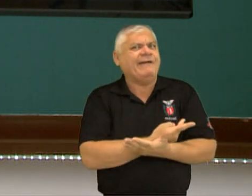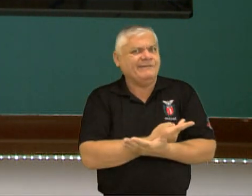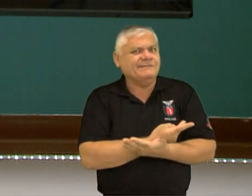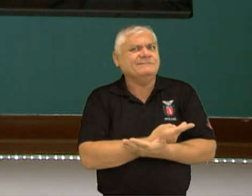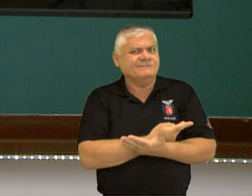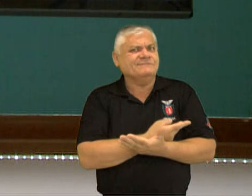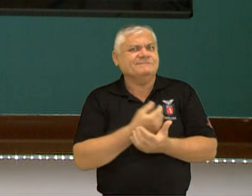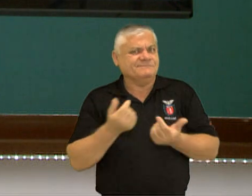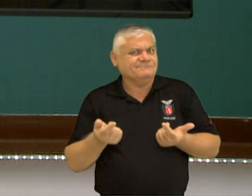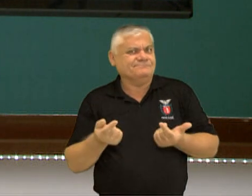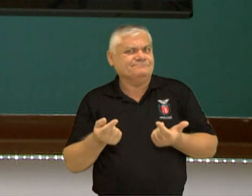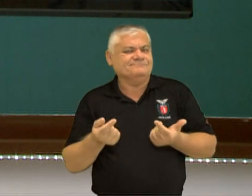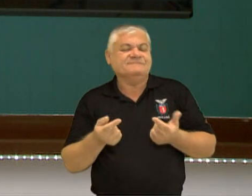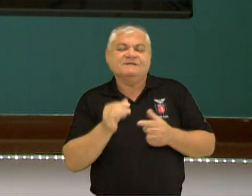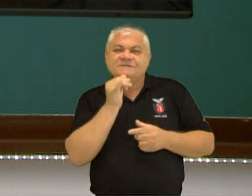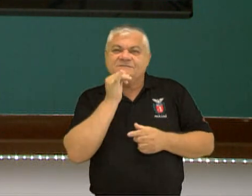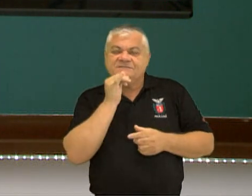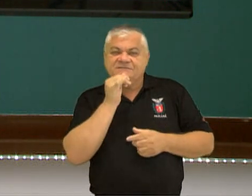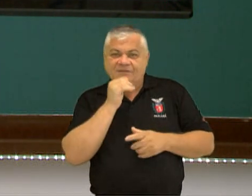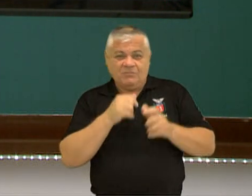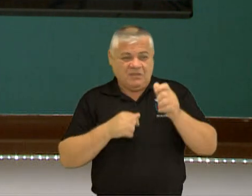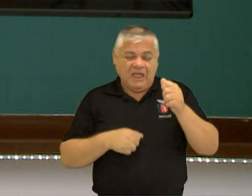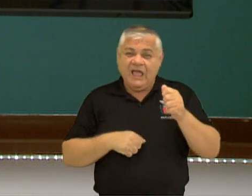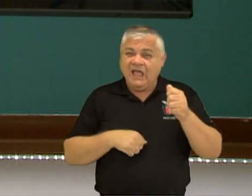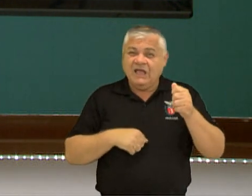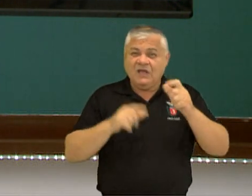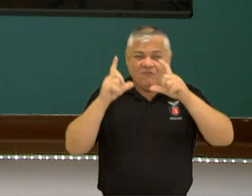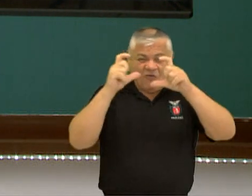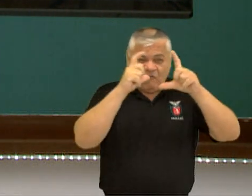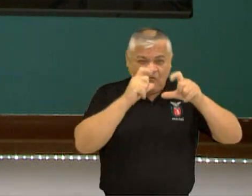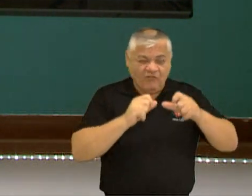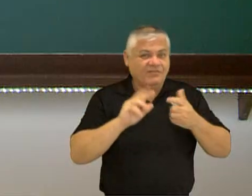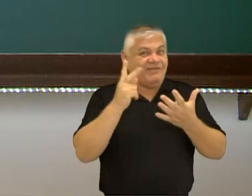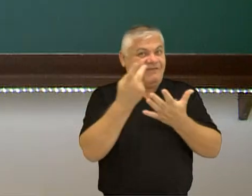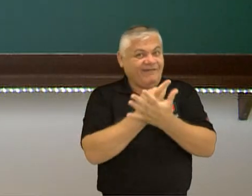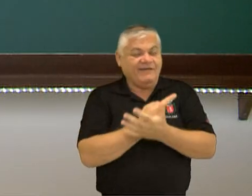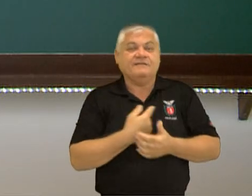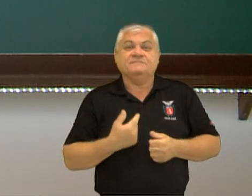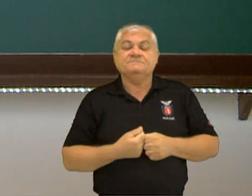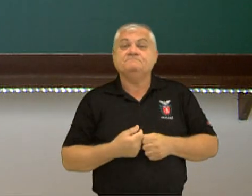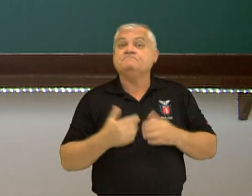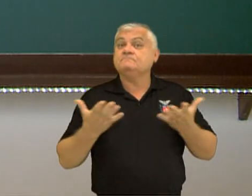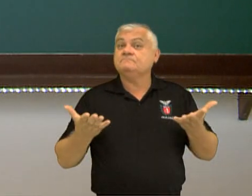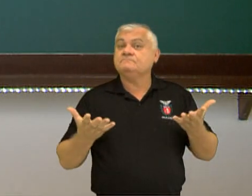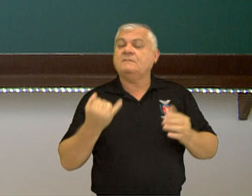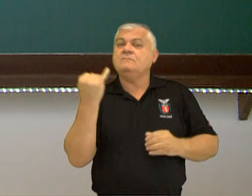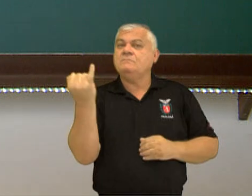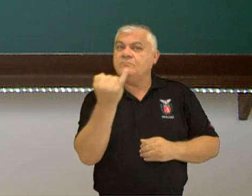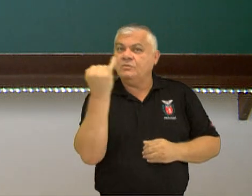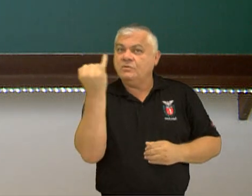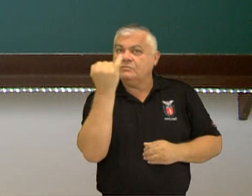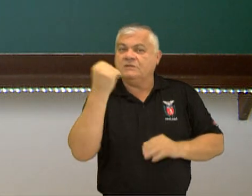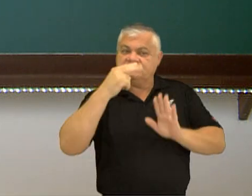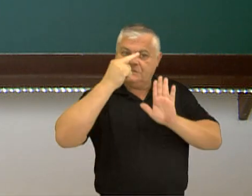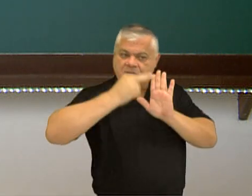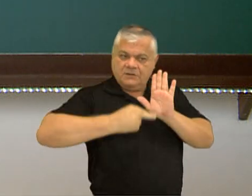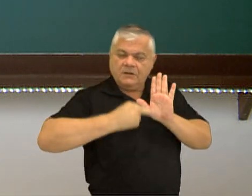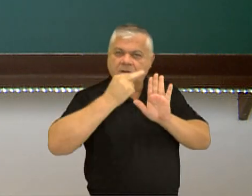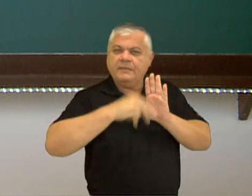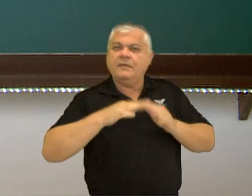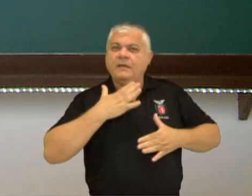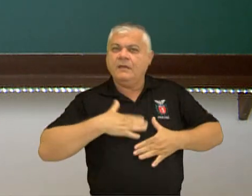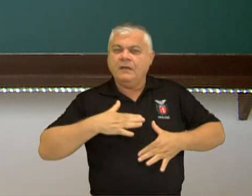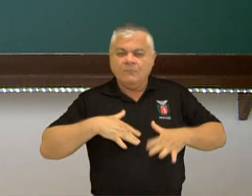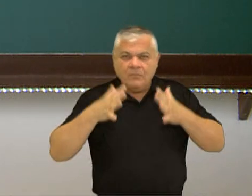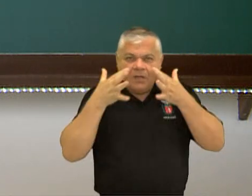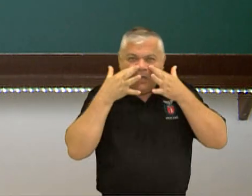A corresponde à alternativa errada, que deveria ser indicado por você. E aí a importância da leitura com bastante calma e